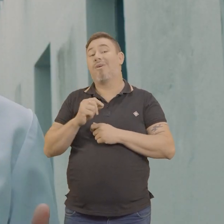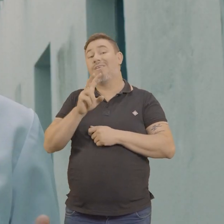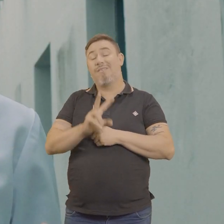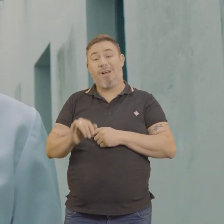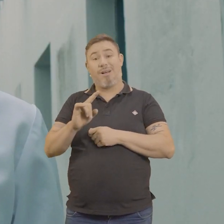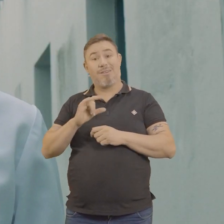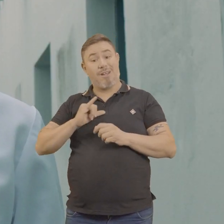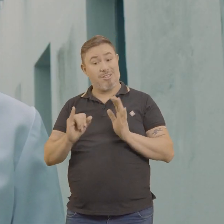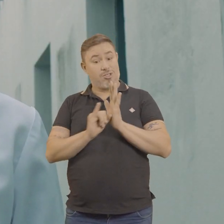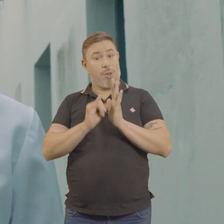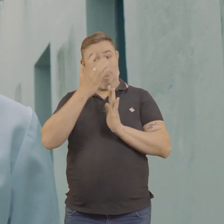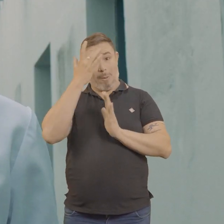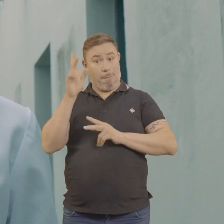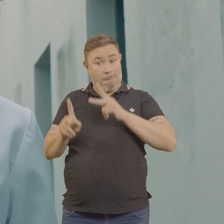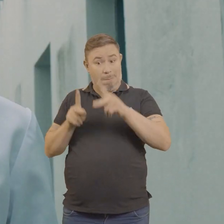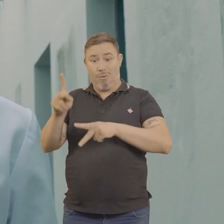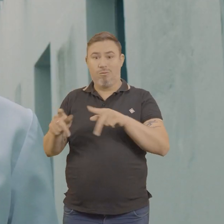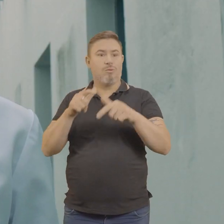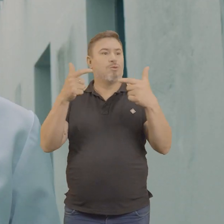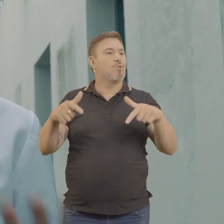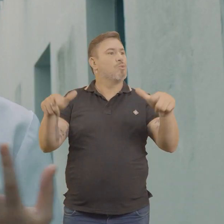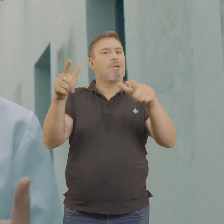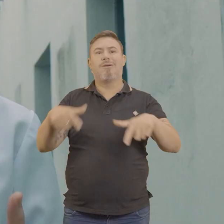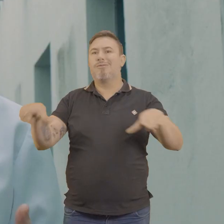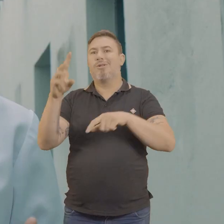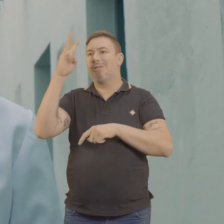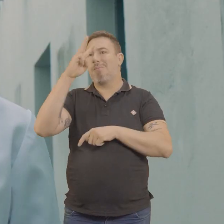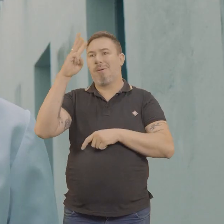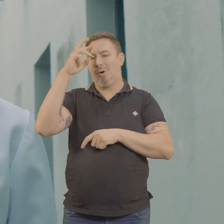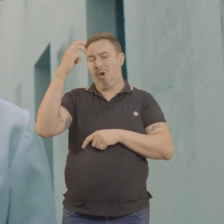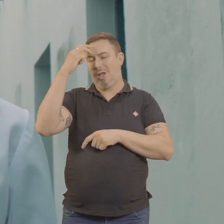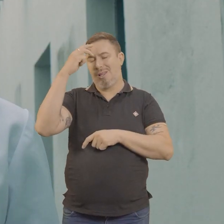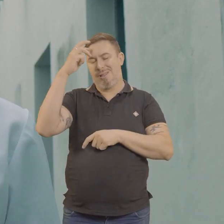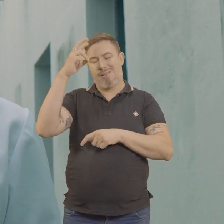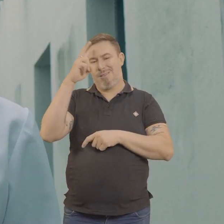nosso povo quando já não restarem mais lugares em que nossa memória possa se enraizar?